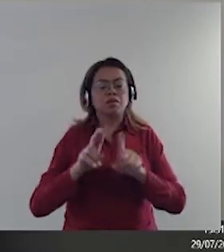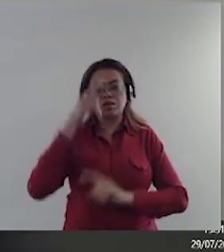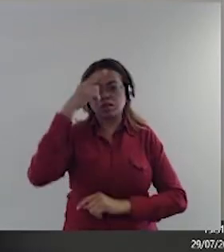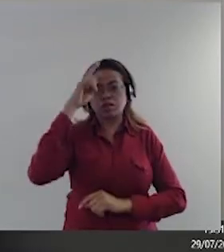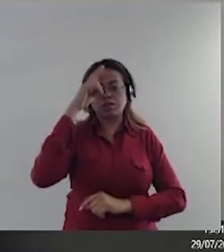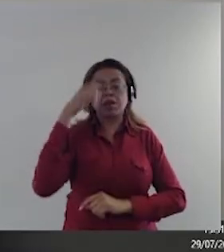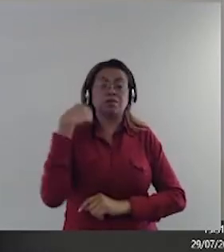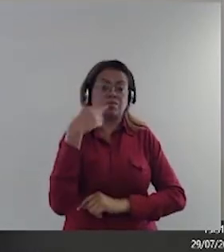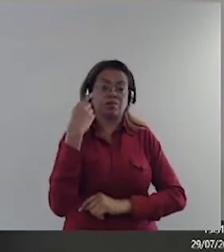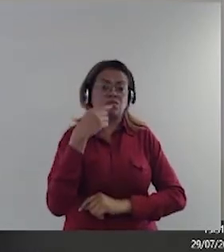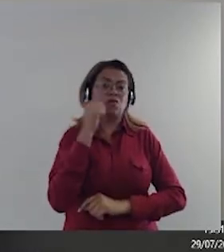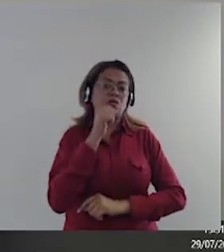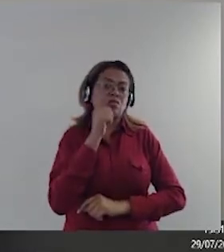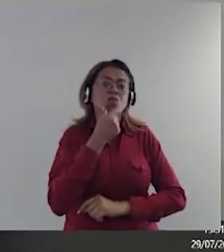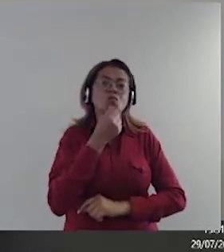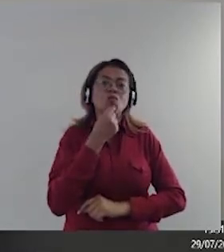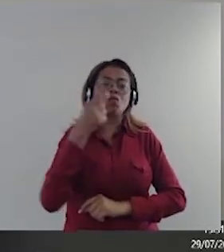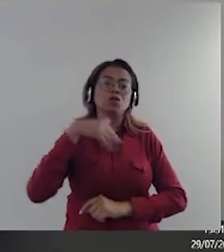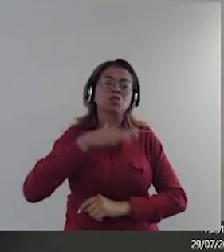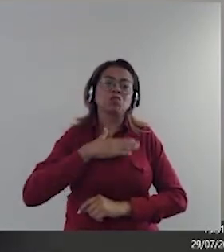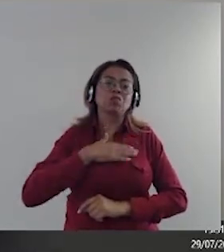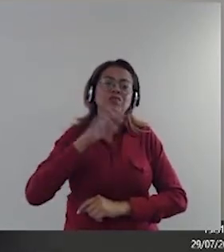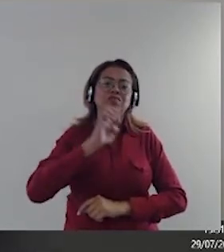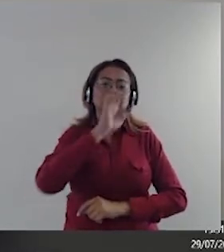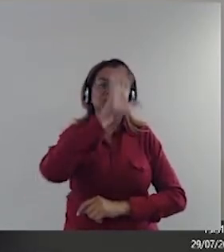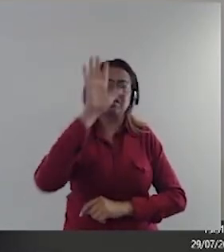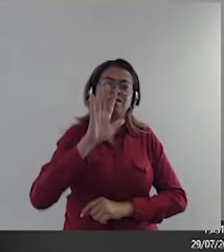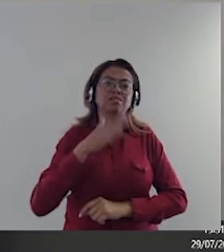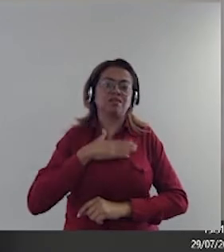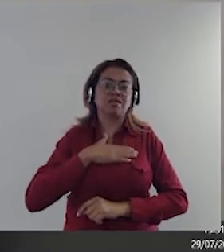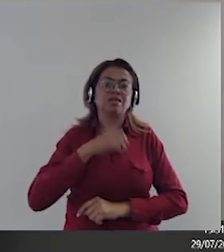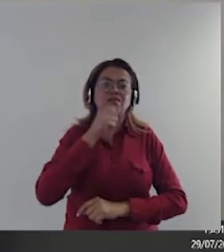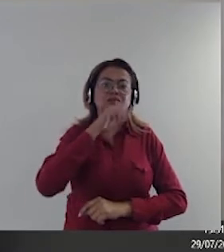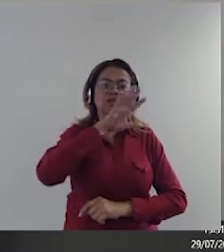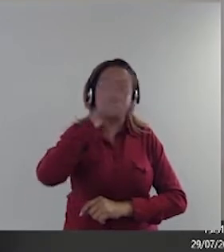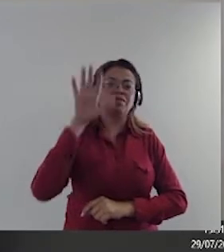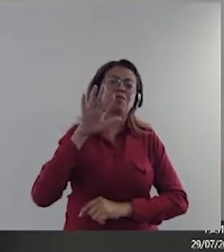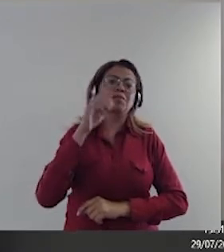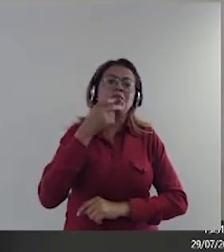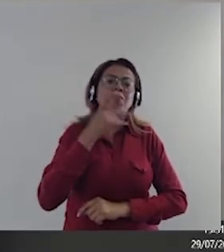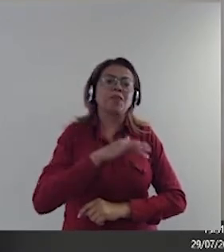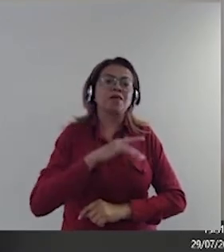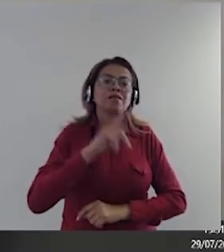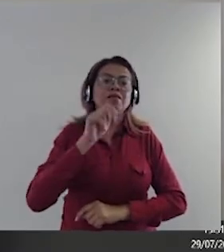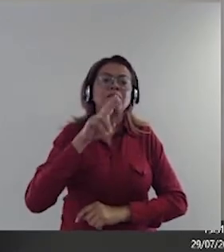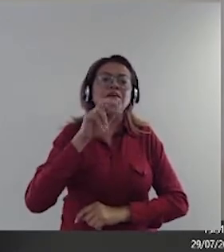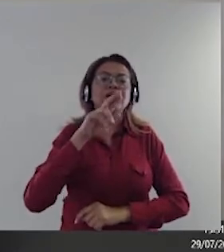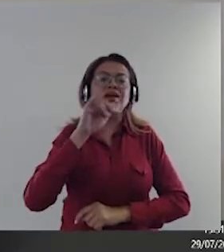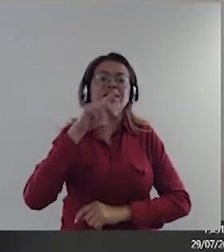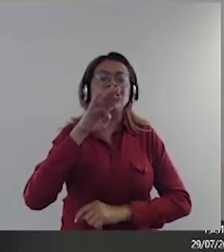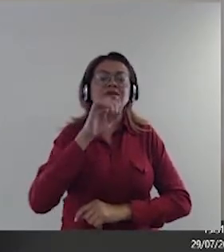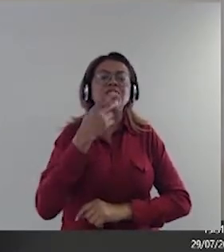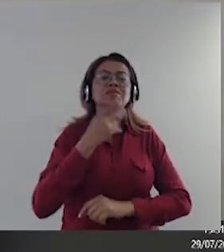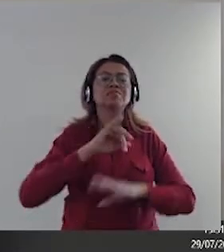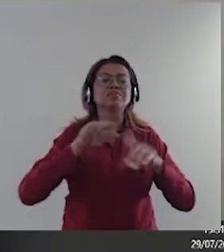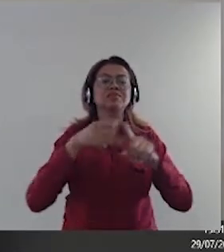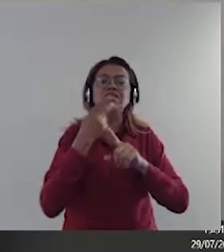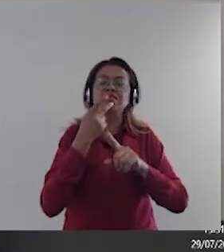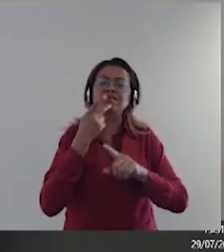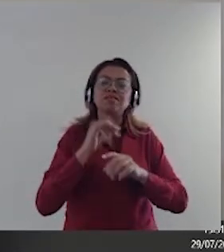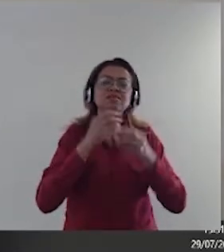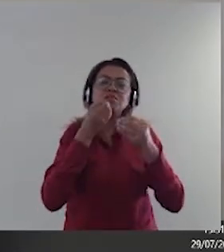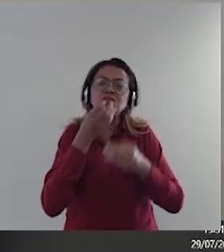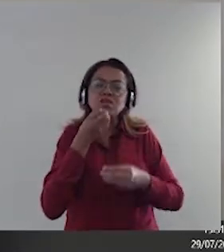aos advogados e às advogadas aqui do meu estado. Eu estou aqui falando do estado da Paraíba, agora aqui diretamente de João Pessoa. Eu não posso deixar